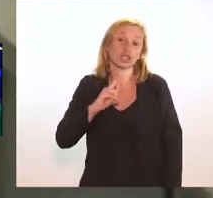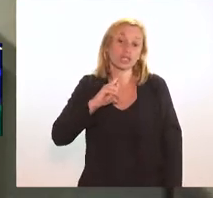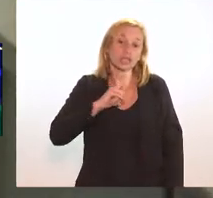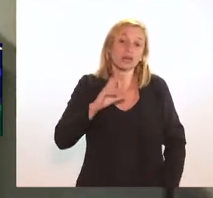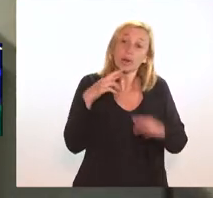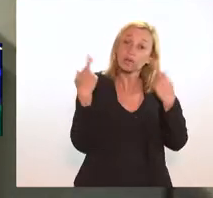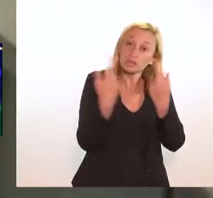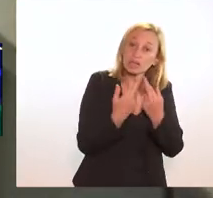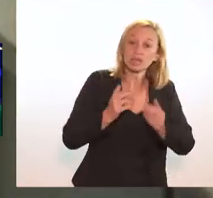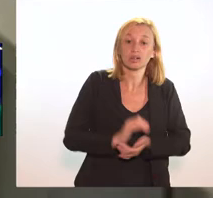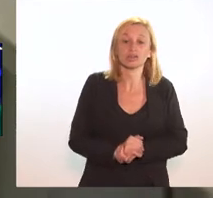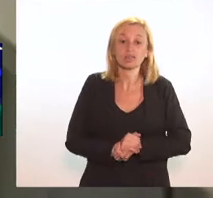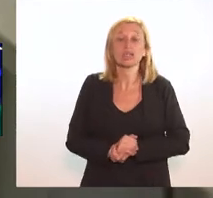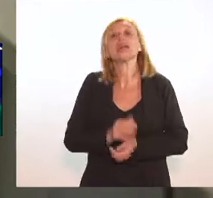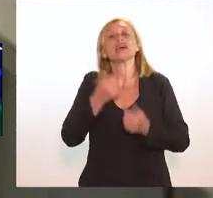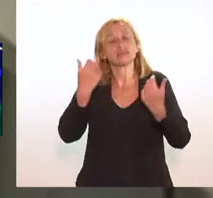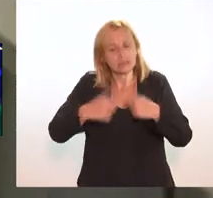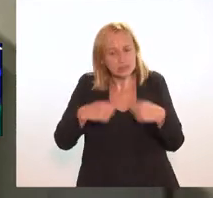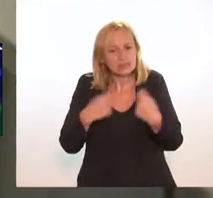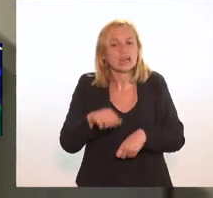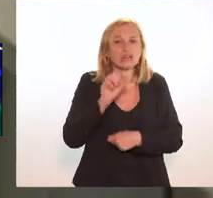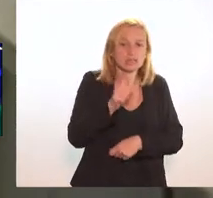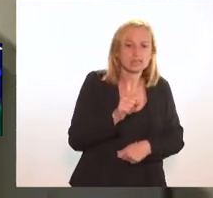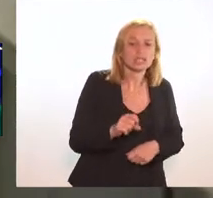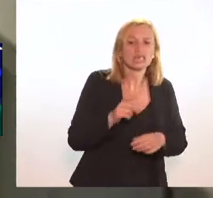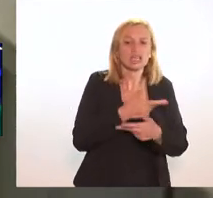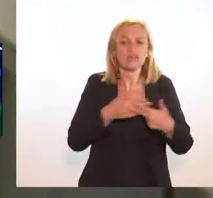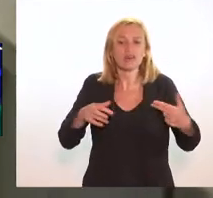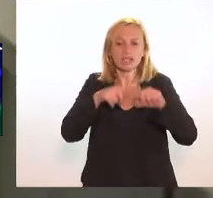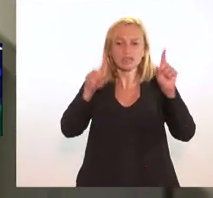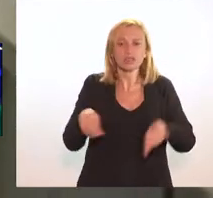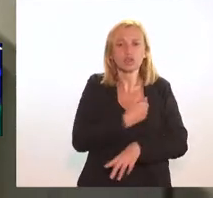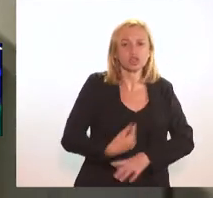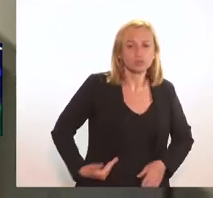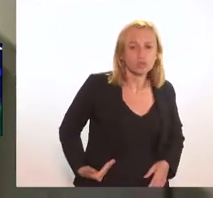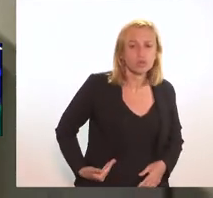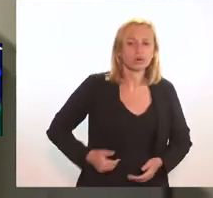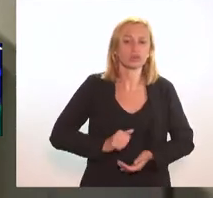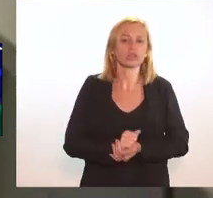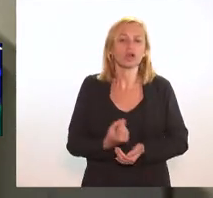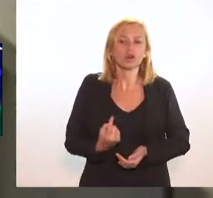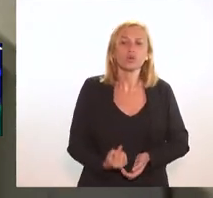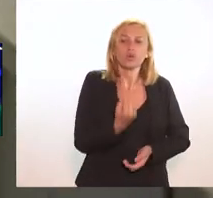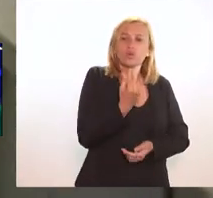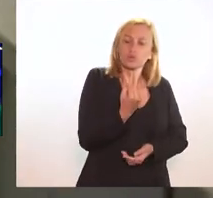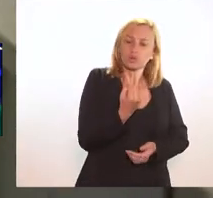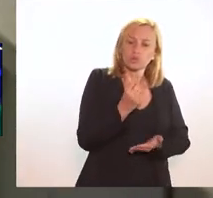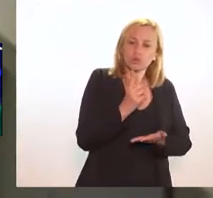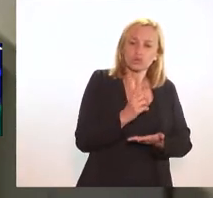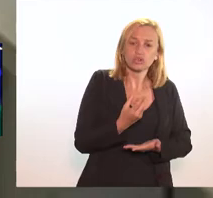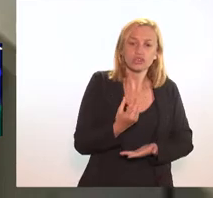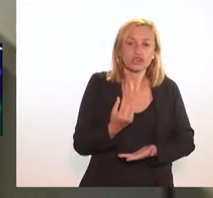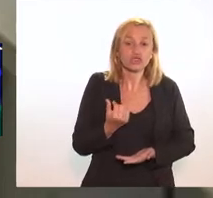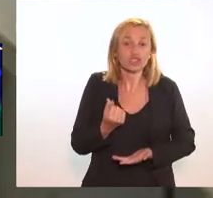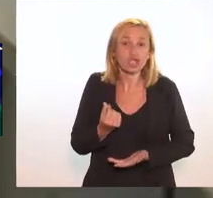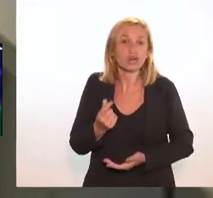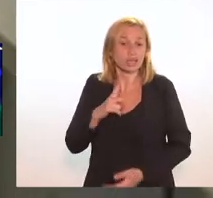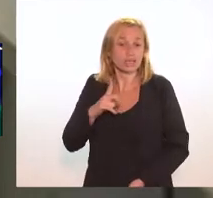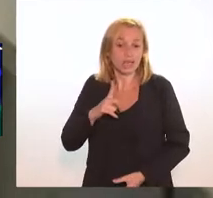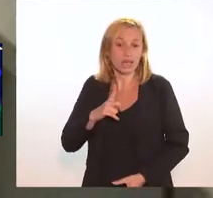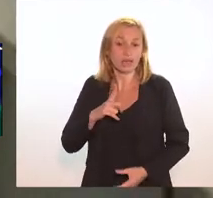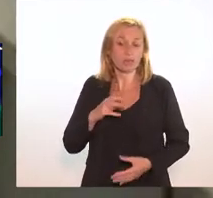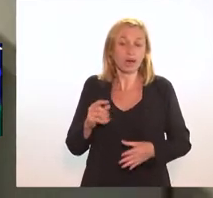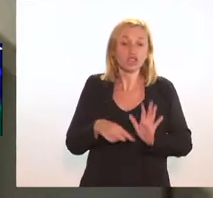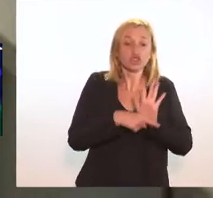sessão. Então é necessário que muitos servidores públicos, que são o único sustento da família,